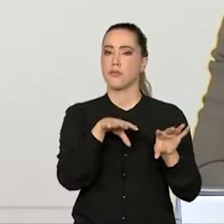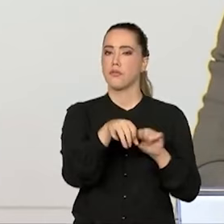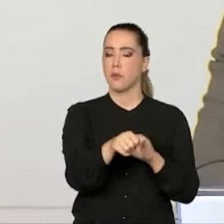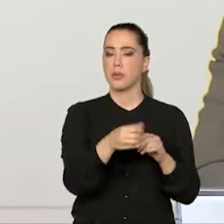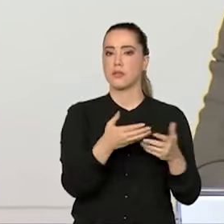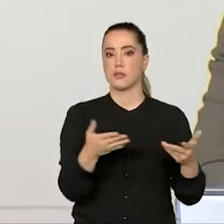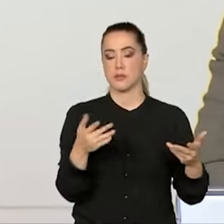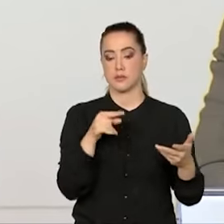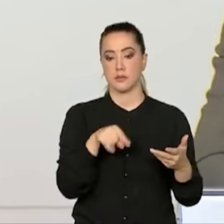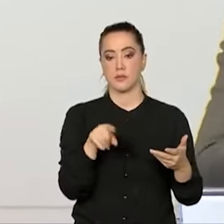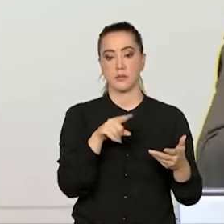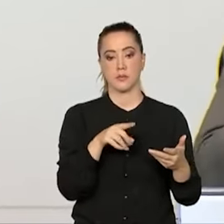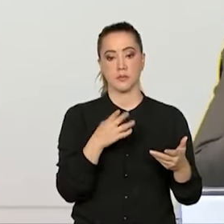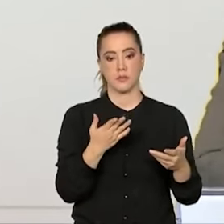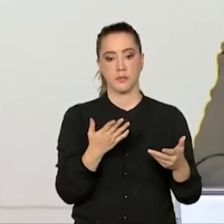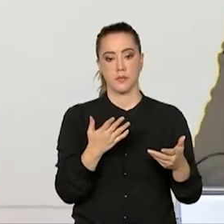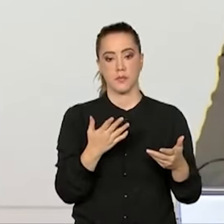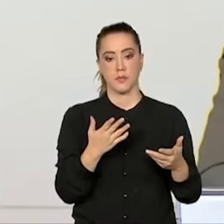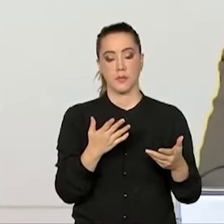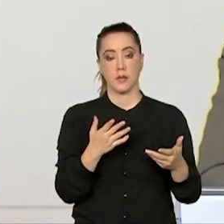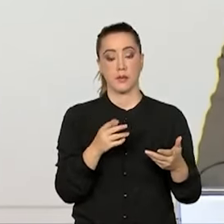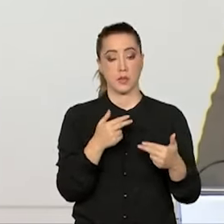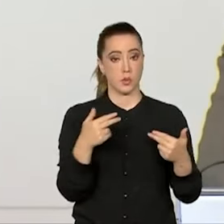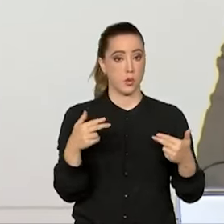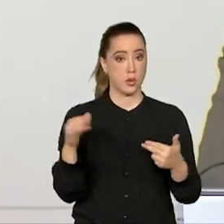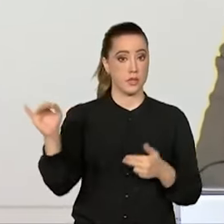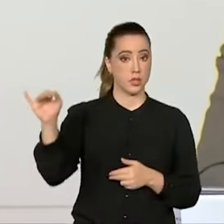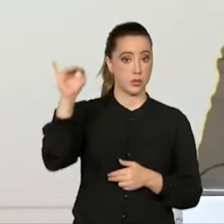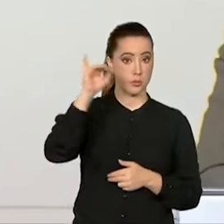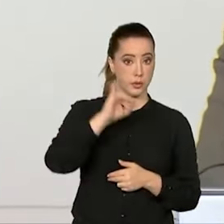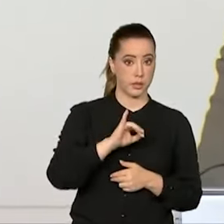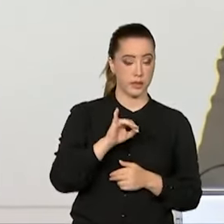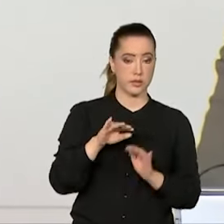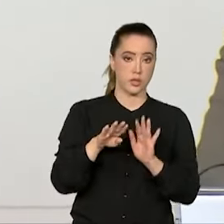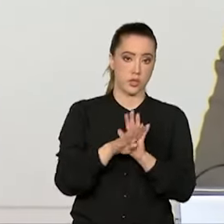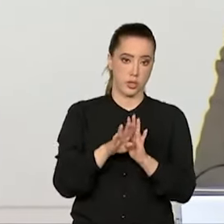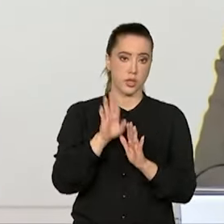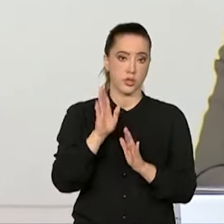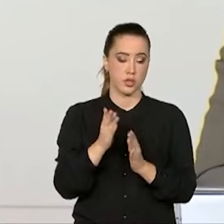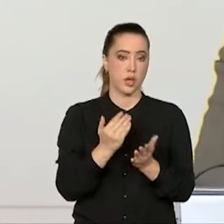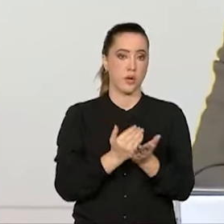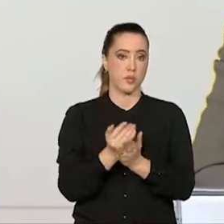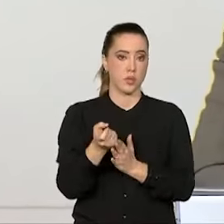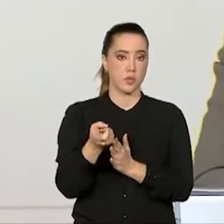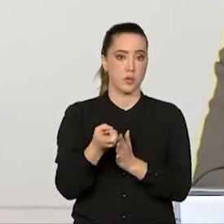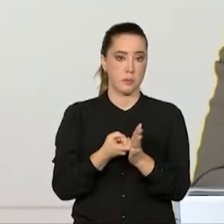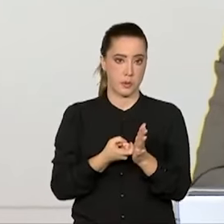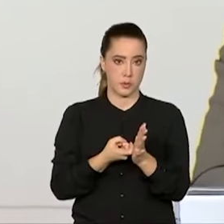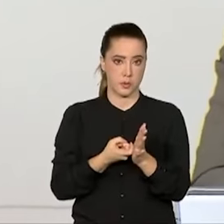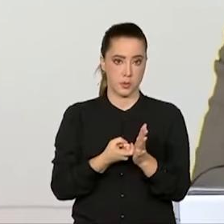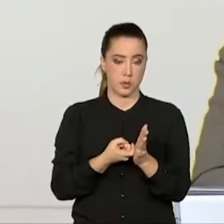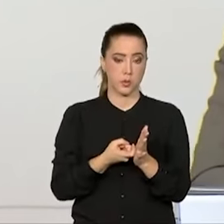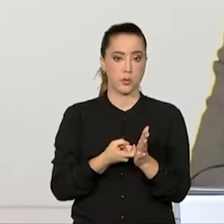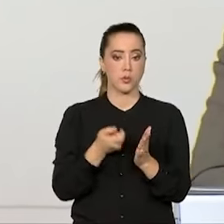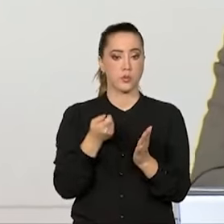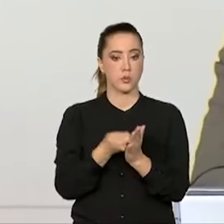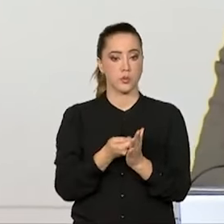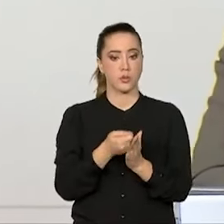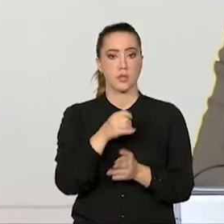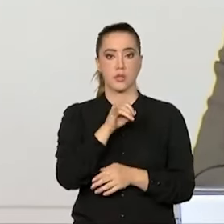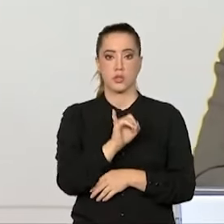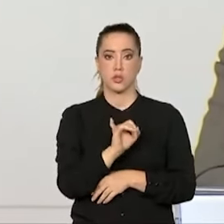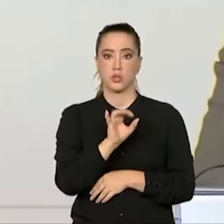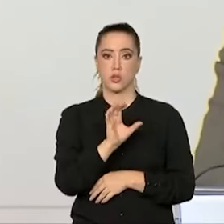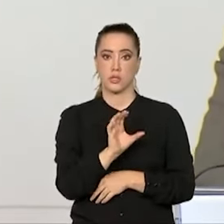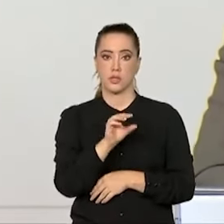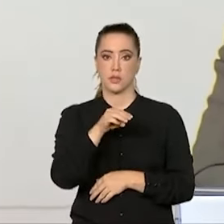formalização dos importados. Já começou a tributação de